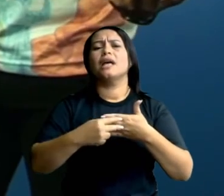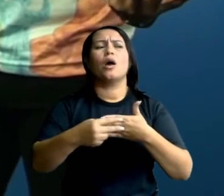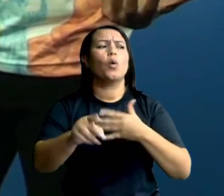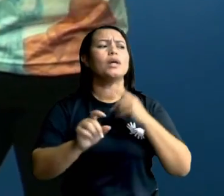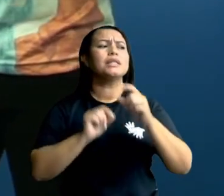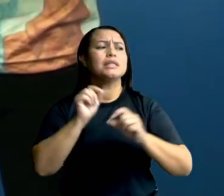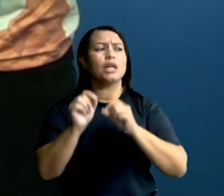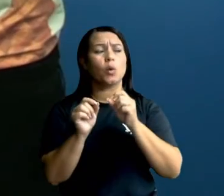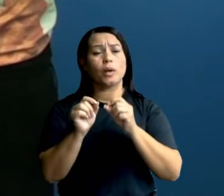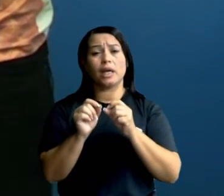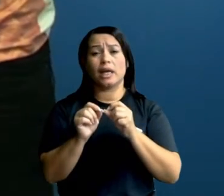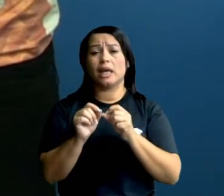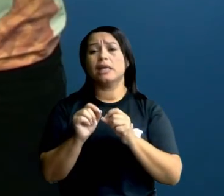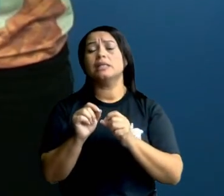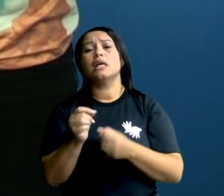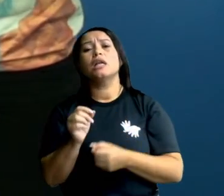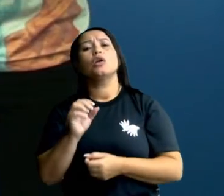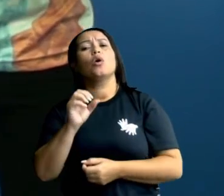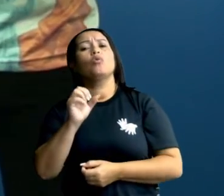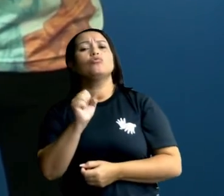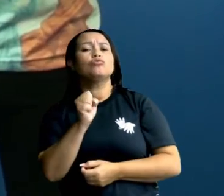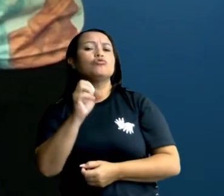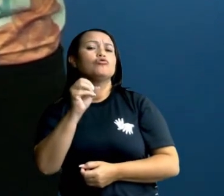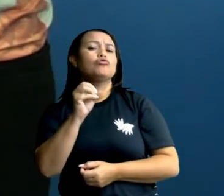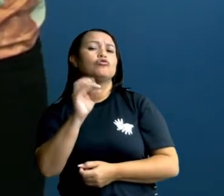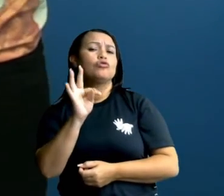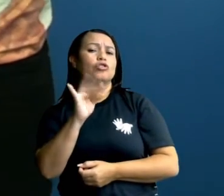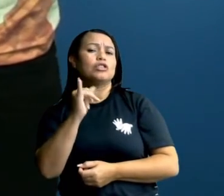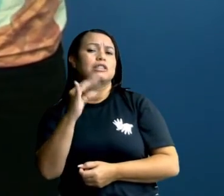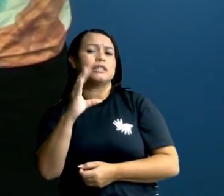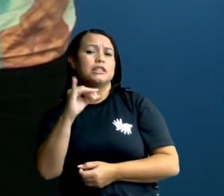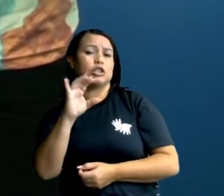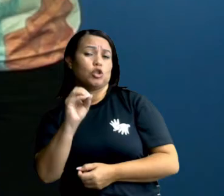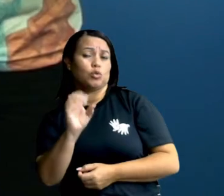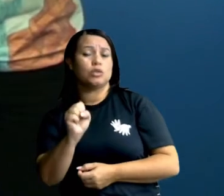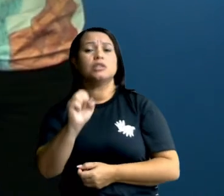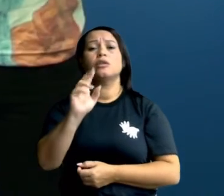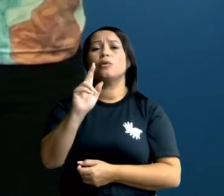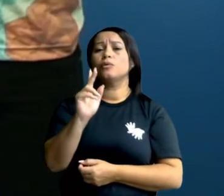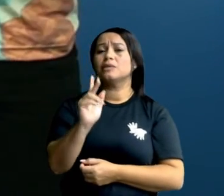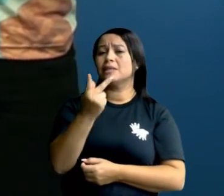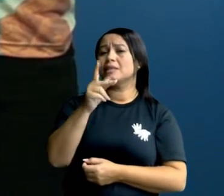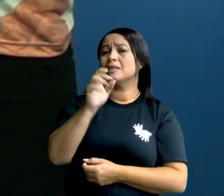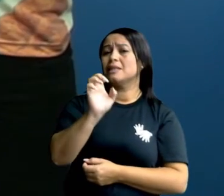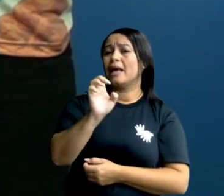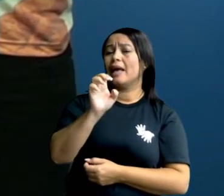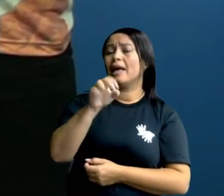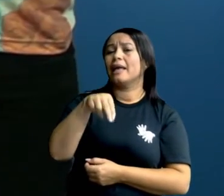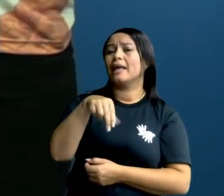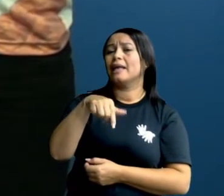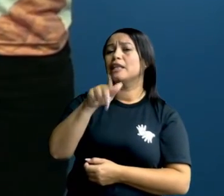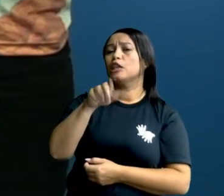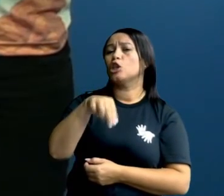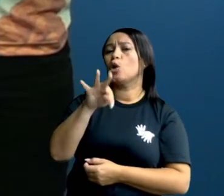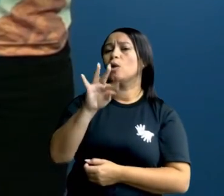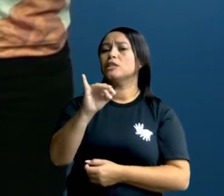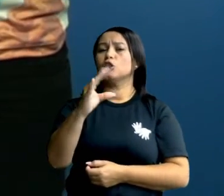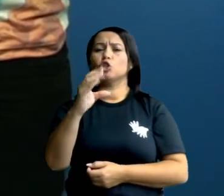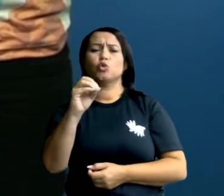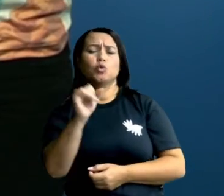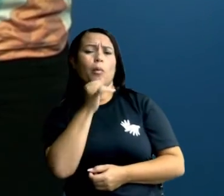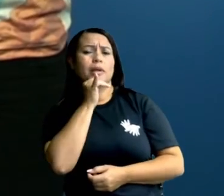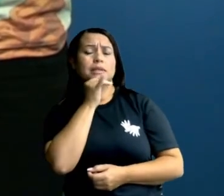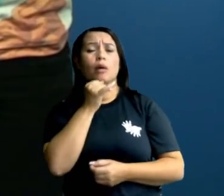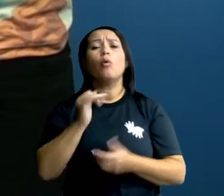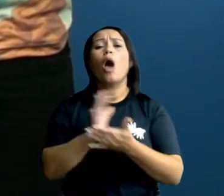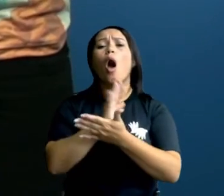os solstícios e os equinócios. Basicamente, solstício seria um período do ano em que um hemisfério está recebendo mais calor do que